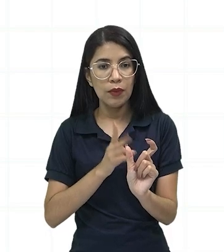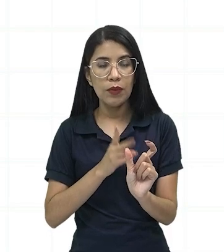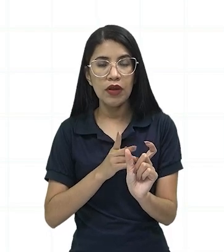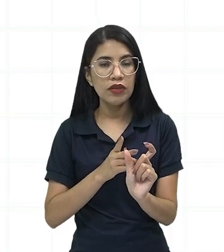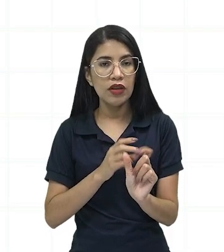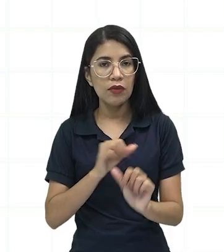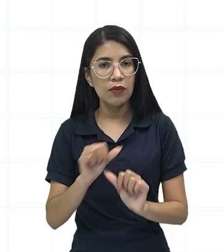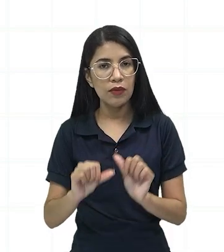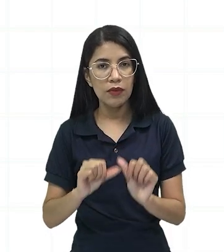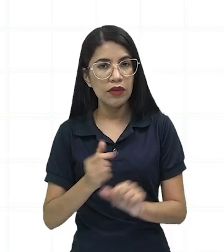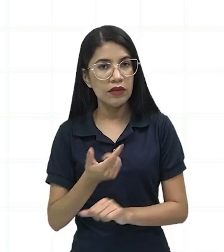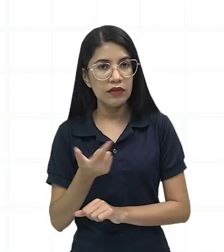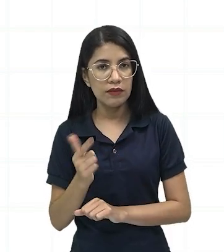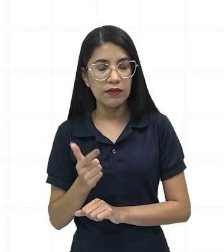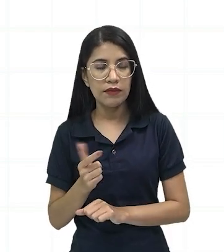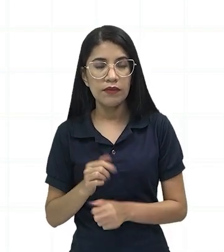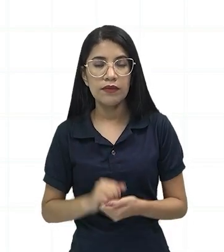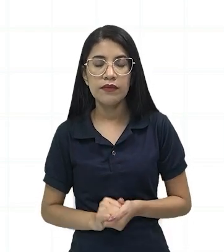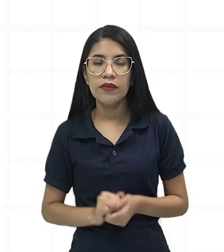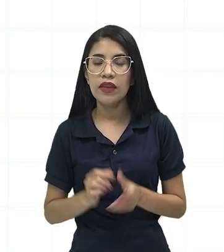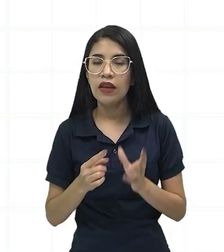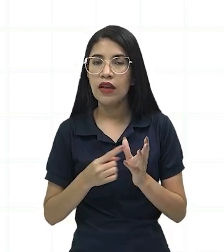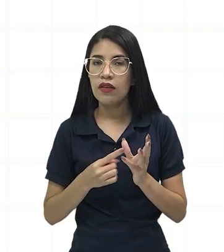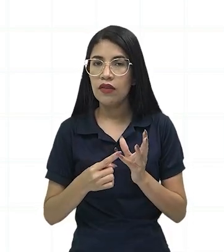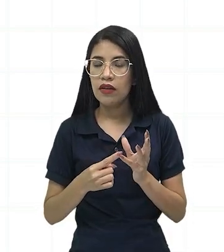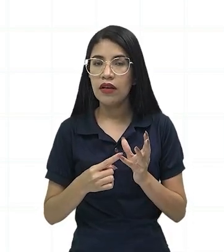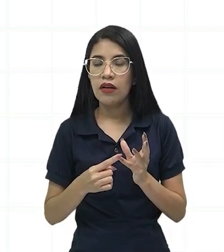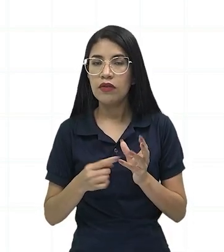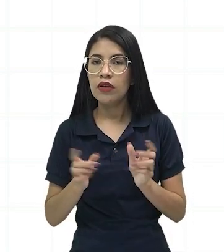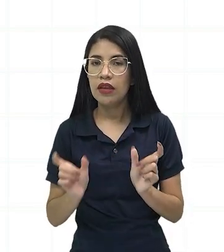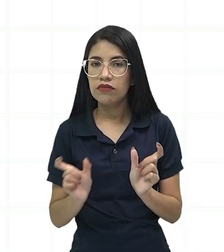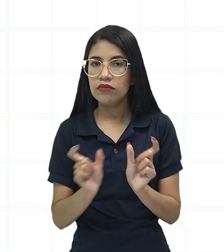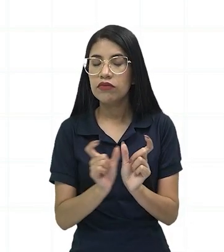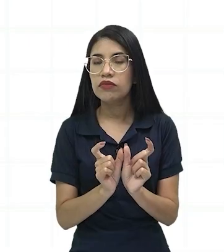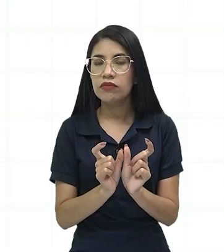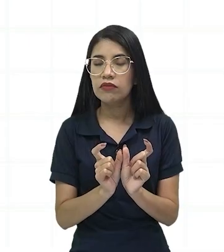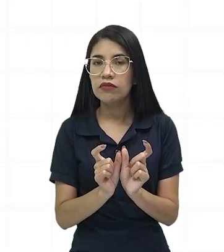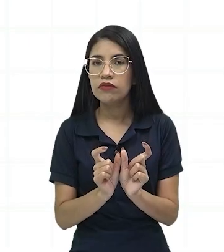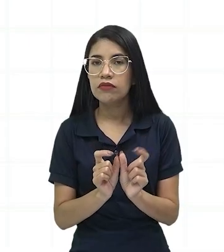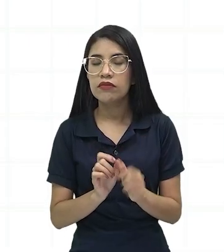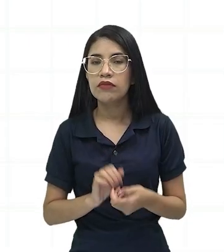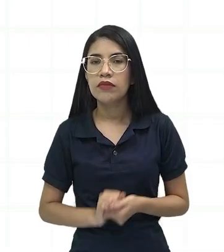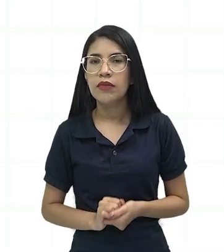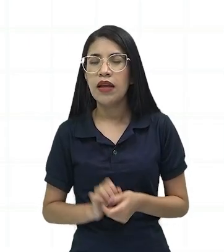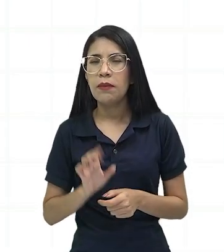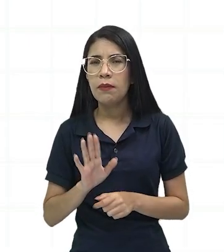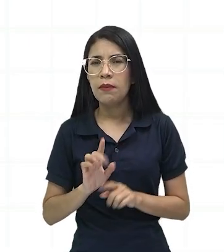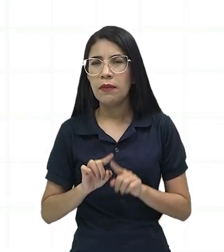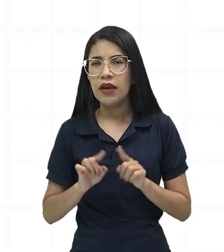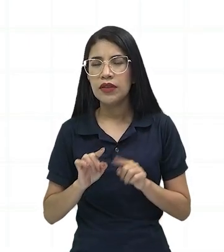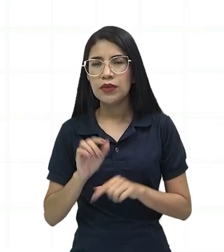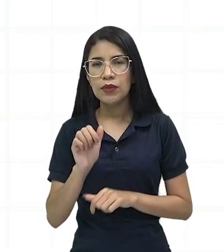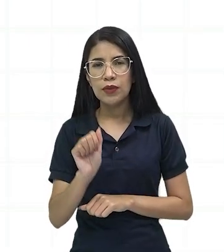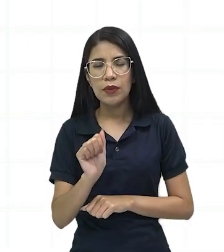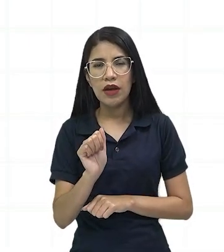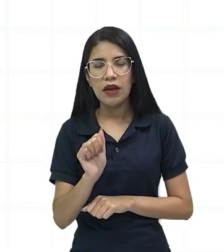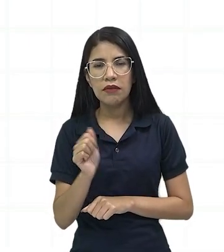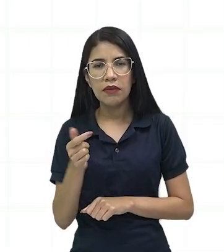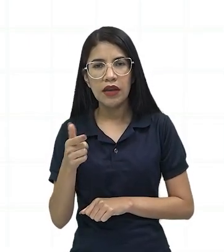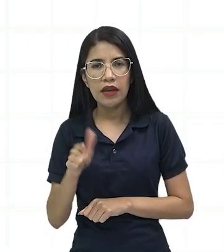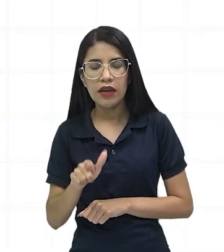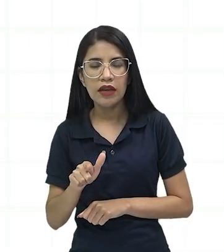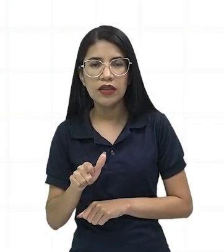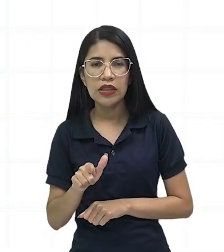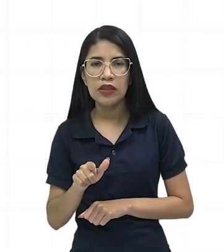não muda. Vogal temática uniu. Ah, professor, mas esse A apareceu mais de uma vez. Esse A aí não